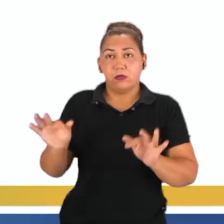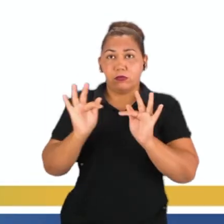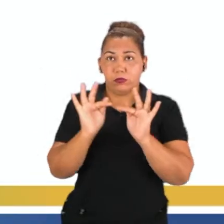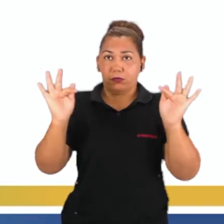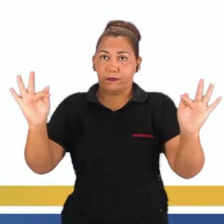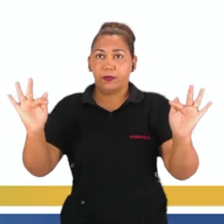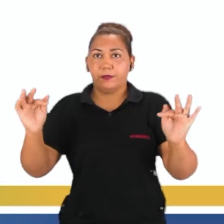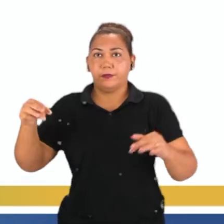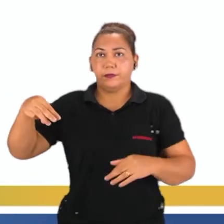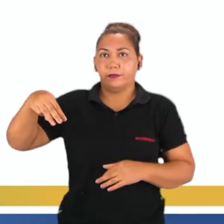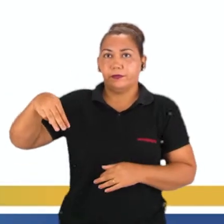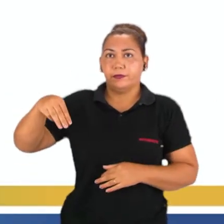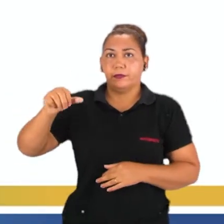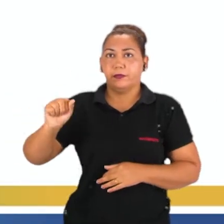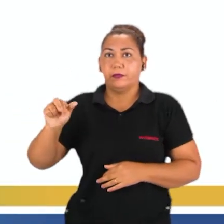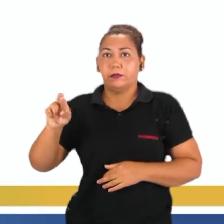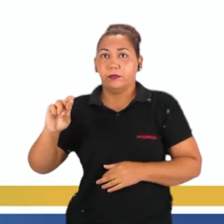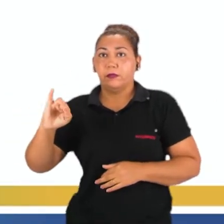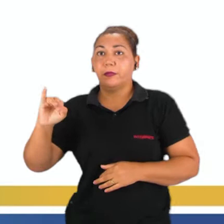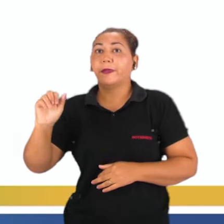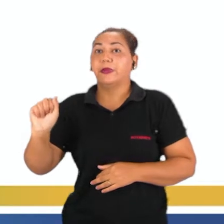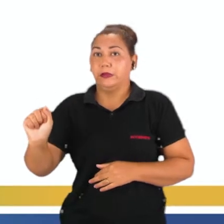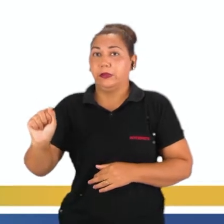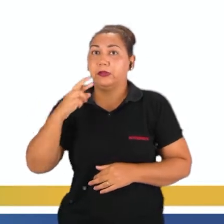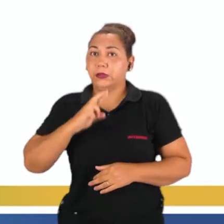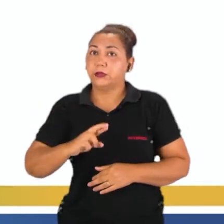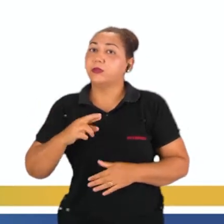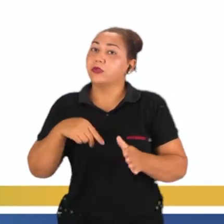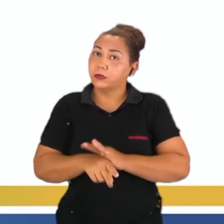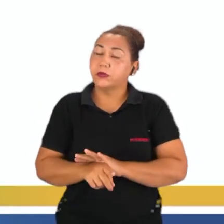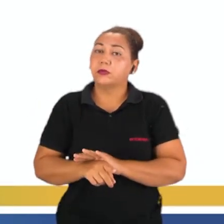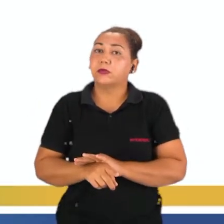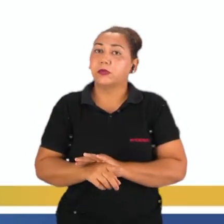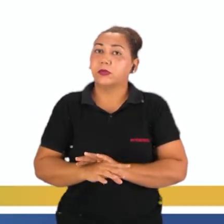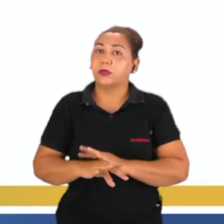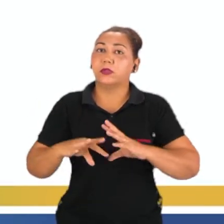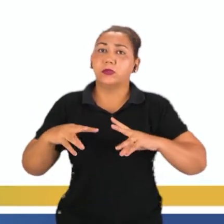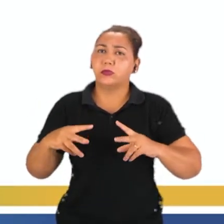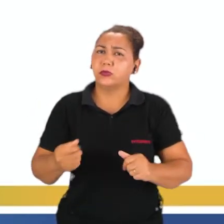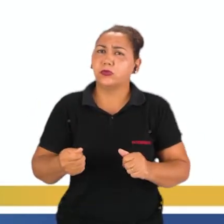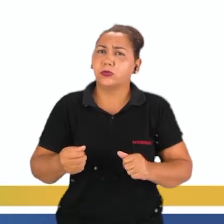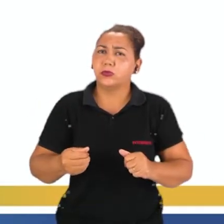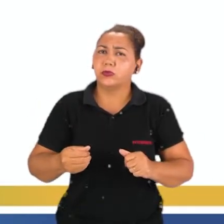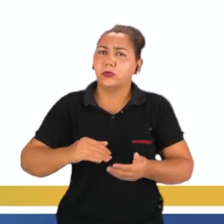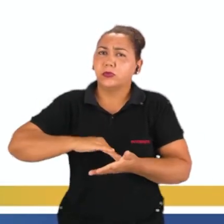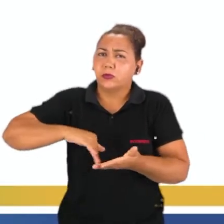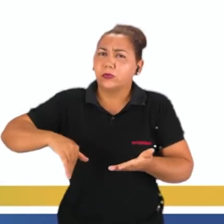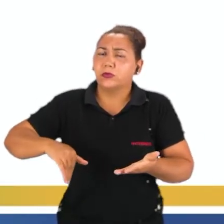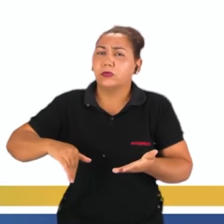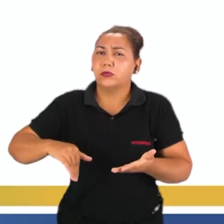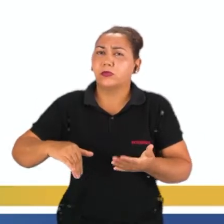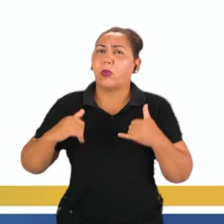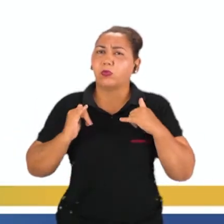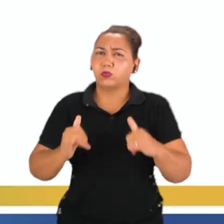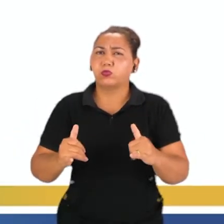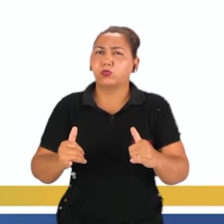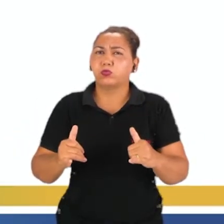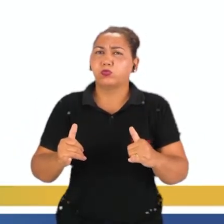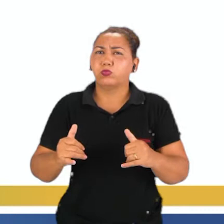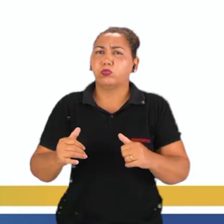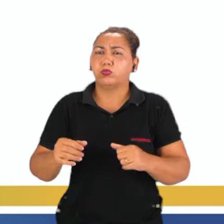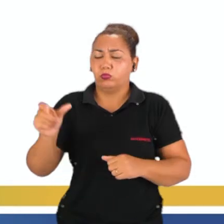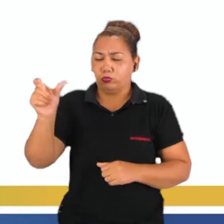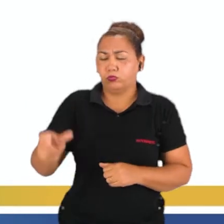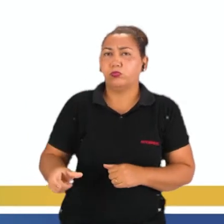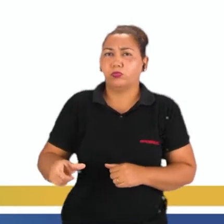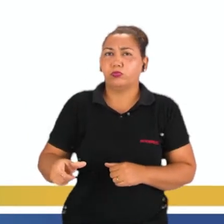Maria é a resposta à minha pergunta. Tudo o que restar, ou seja, a informação dada sobre o sujeito, é o que